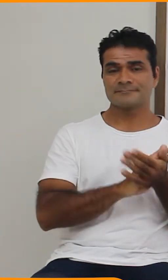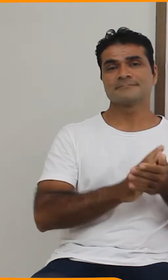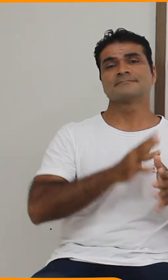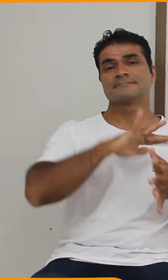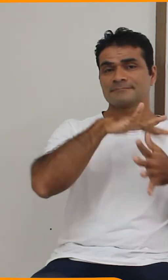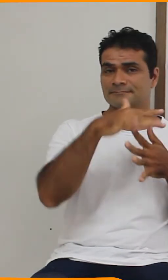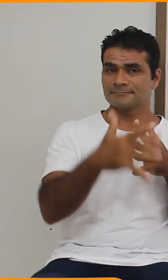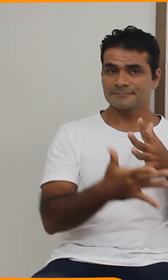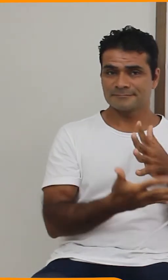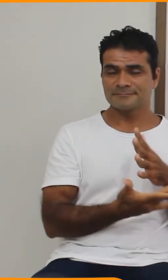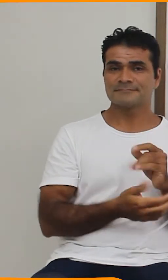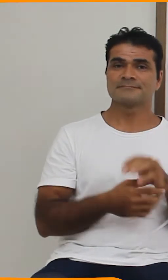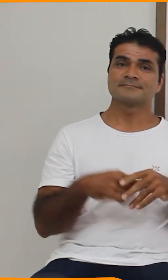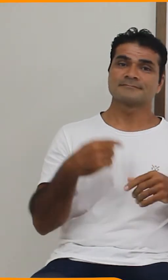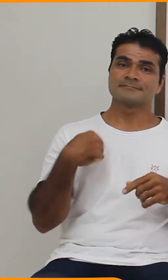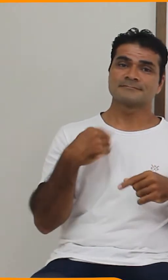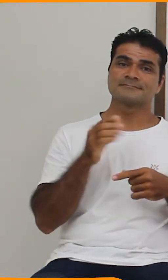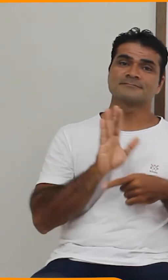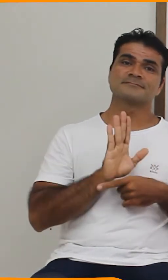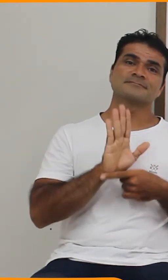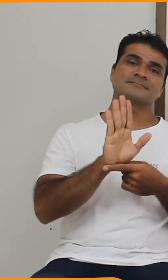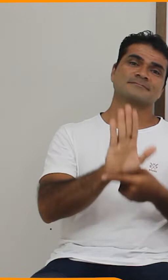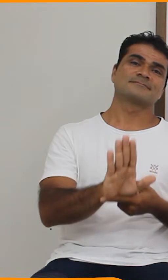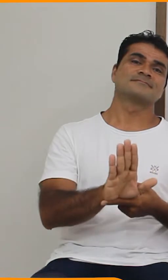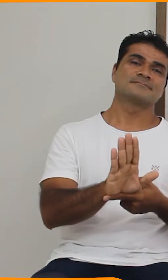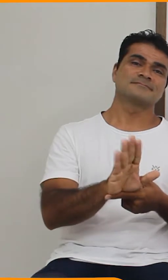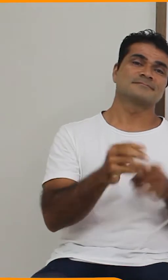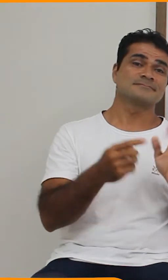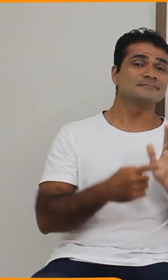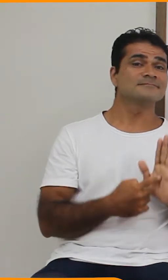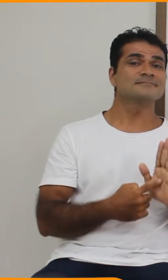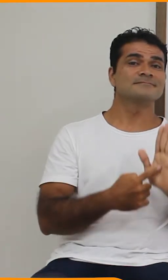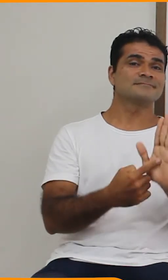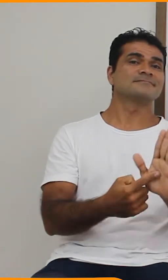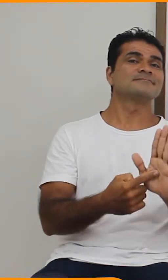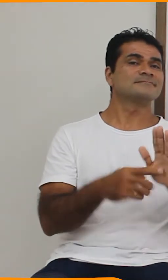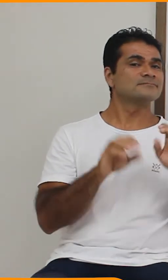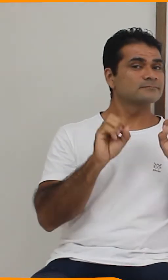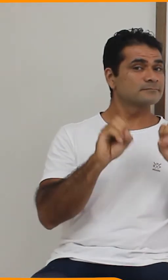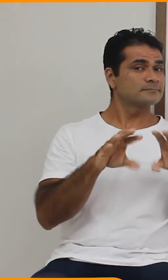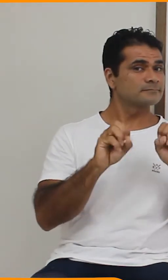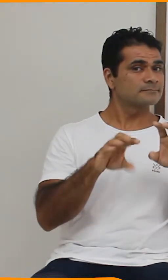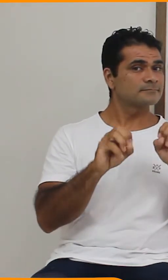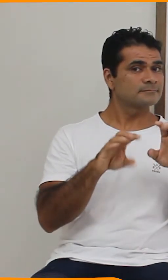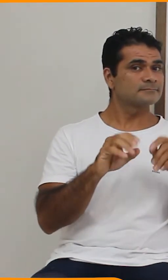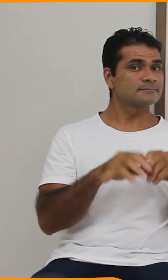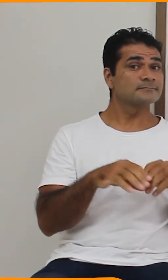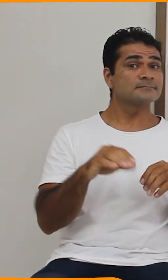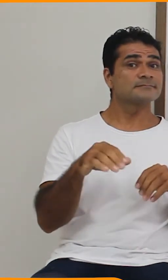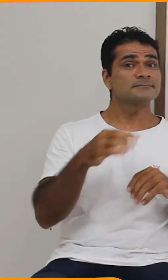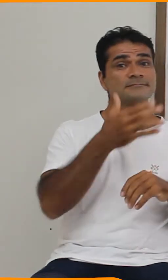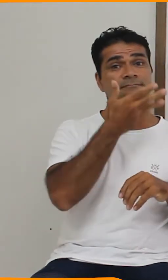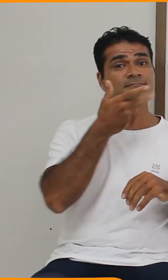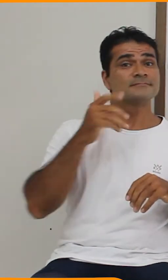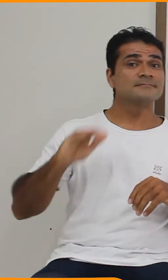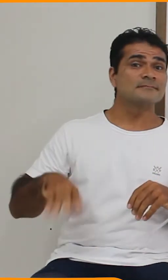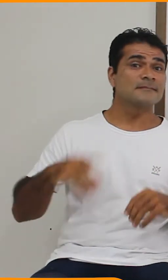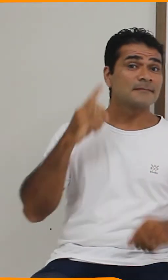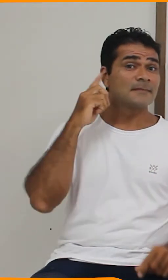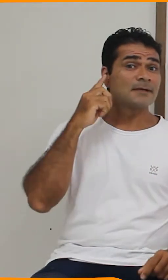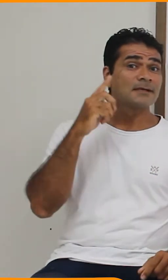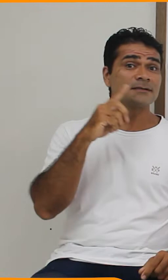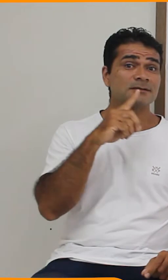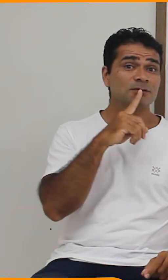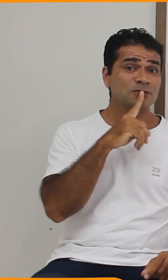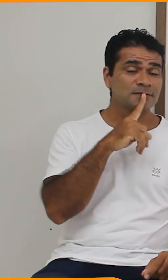de Libras e ele veio aqui para apresentar a nossa aula para as crianças que são surdas,